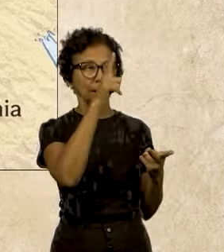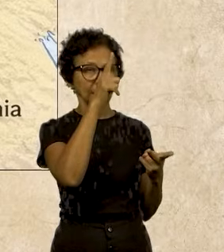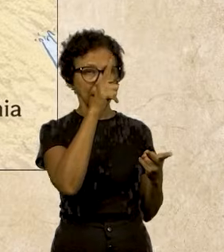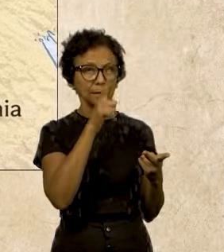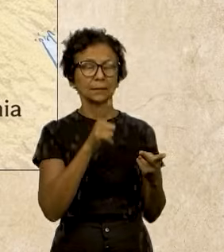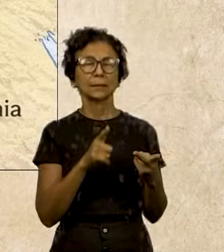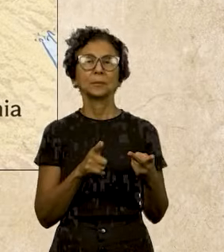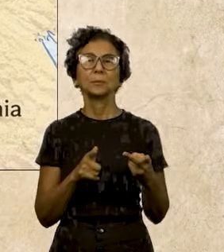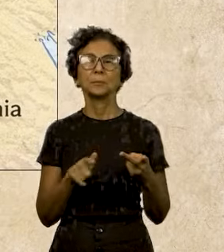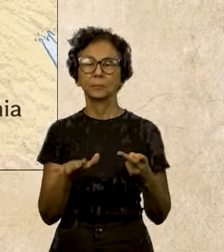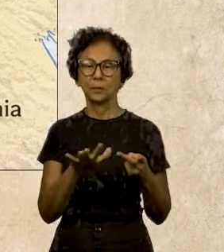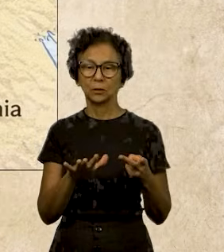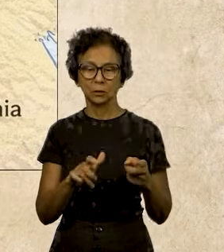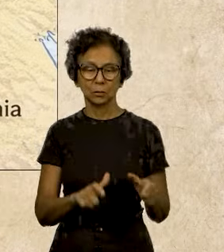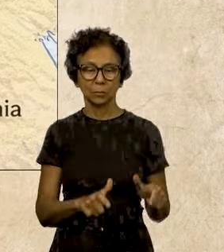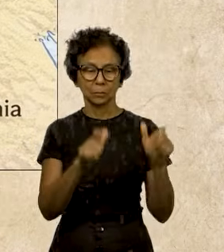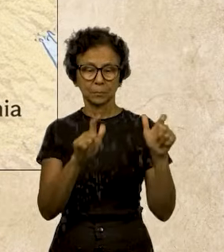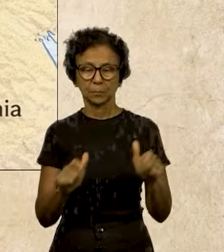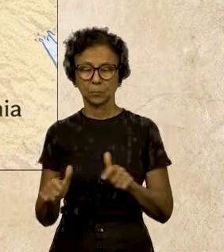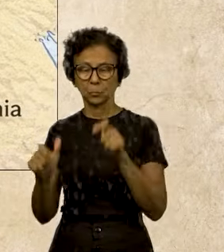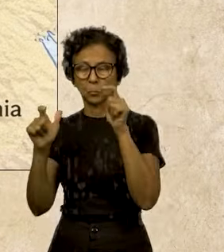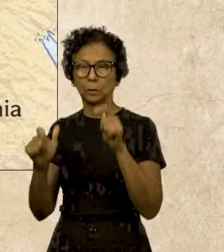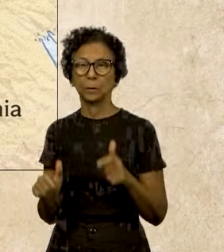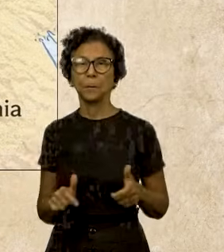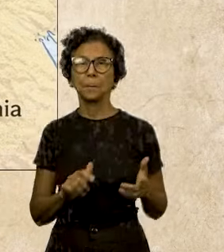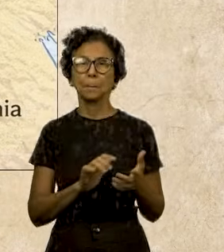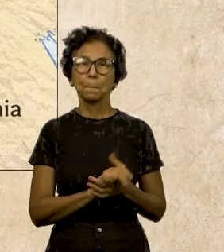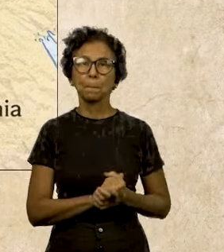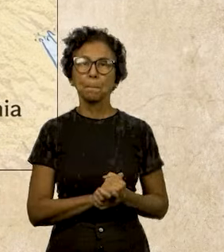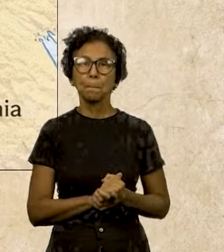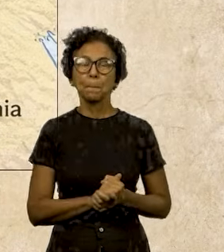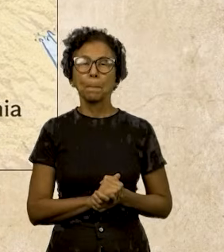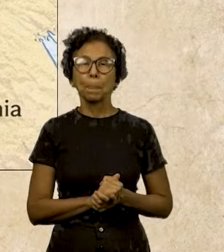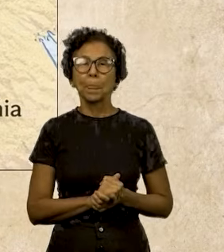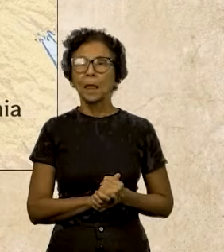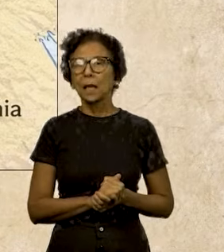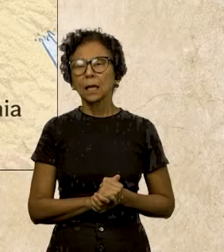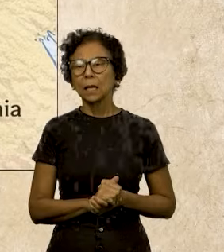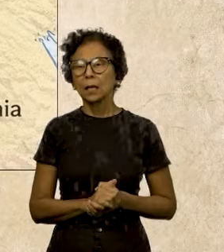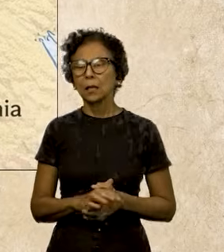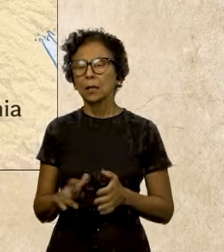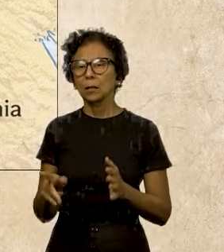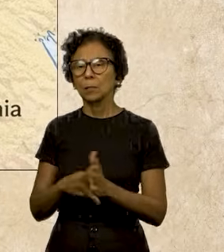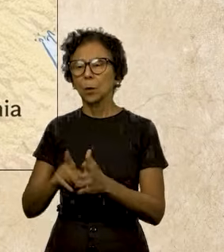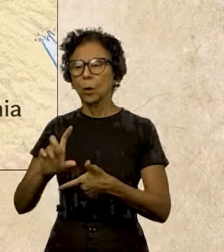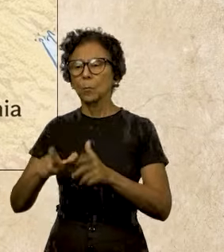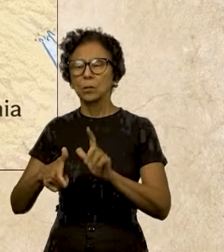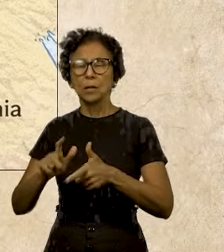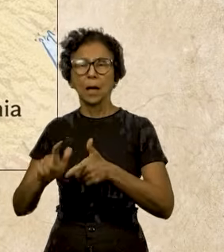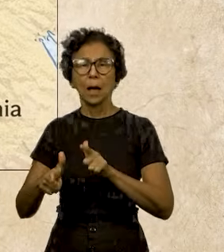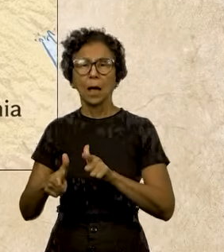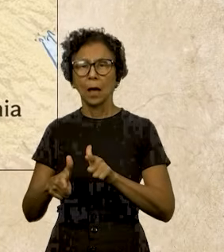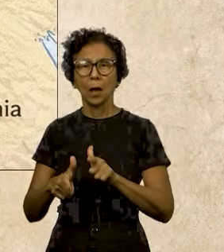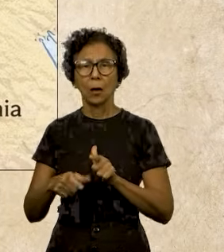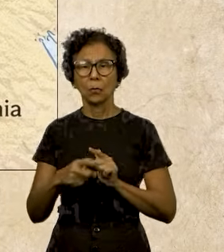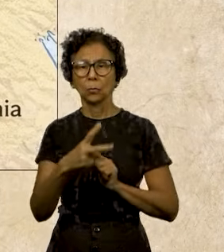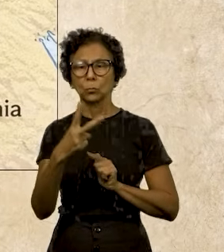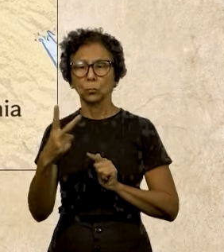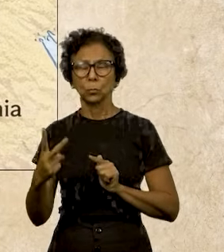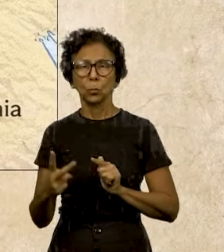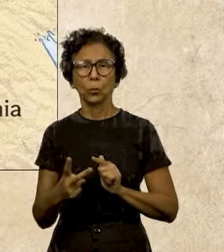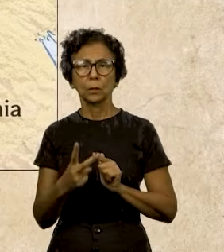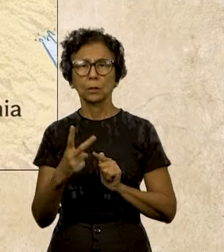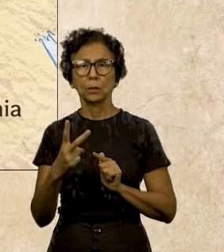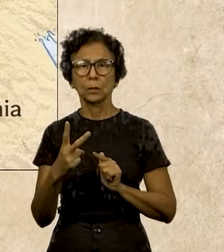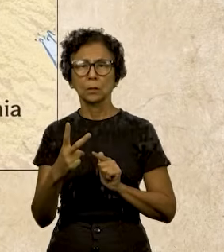Greco-Macedônio e aí um governo por quase 100 anos do próprio Israel, os Macabeus, Asmoneus,